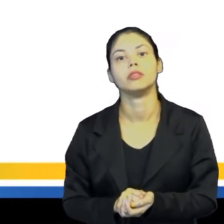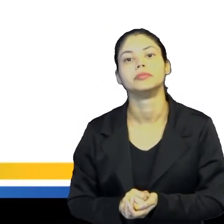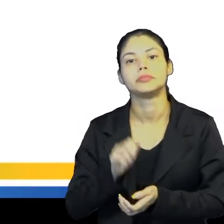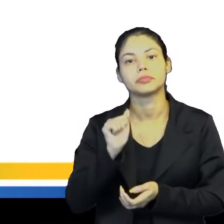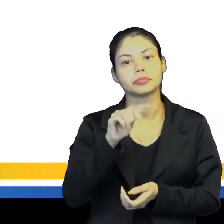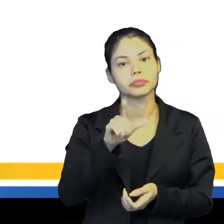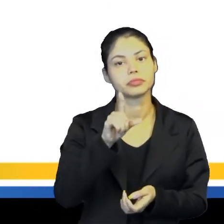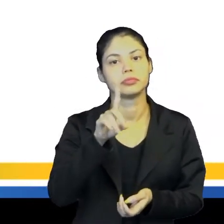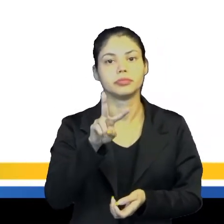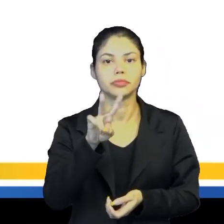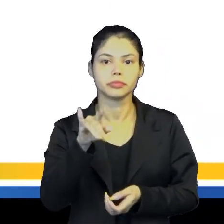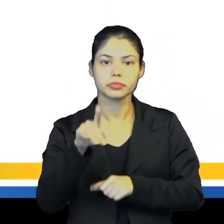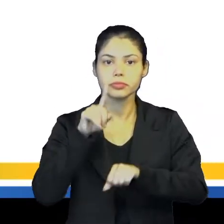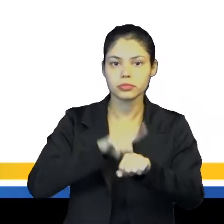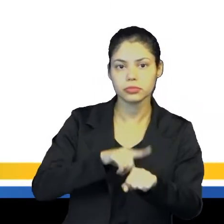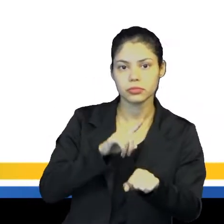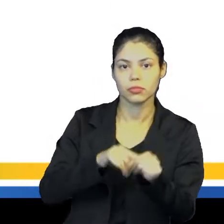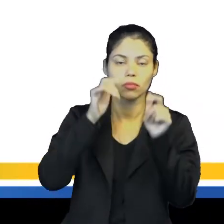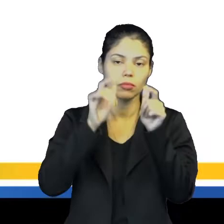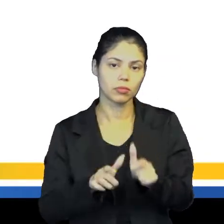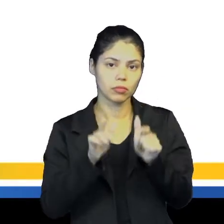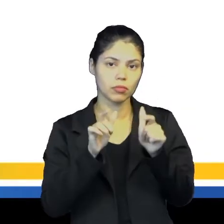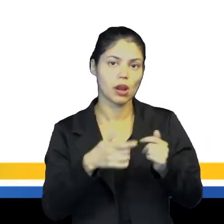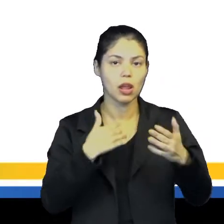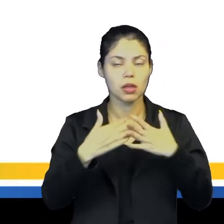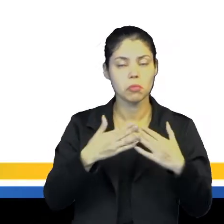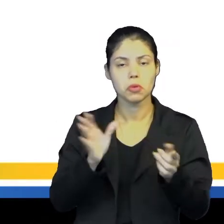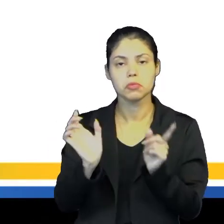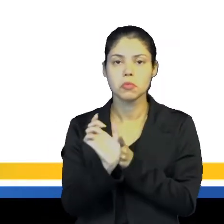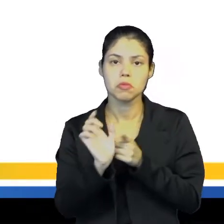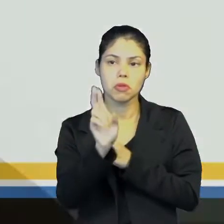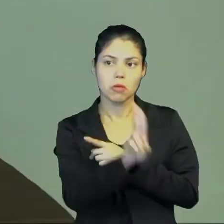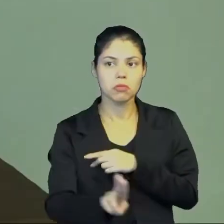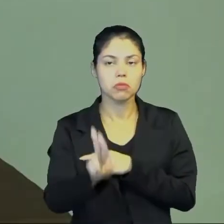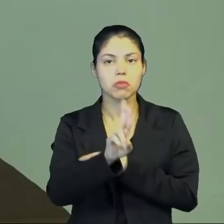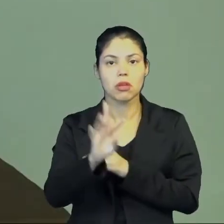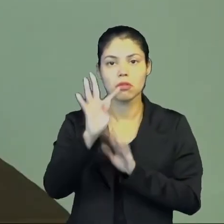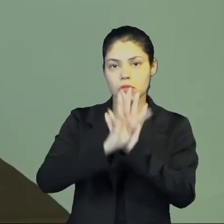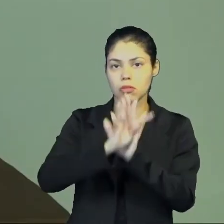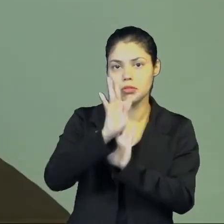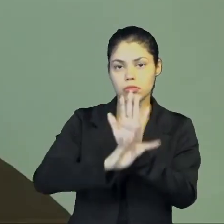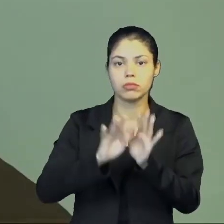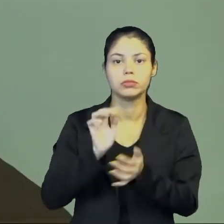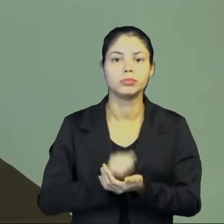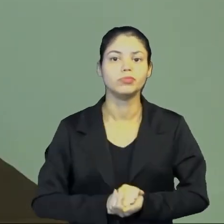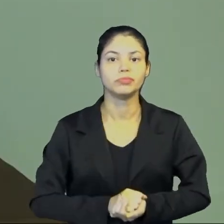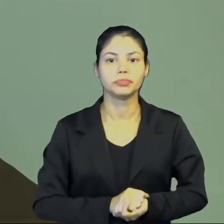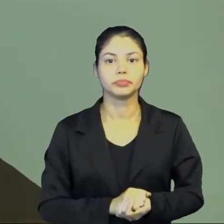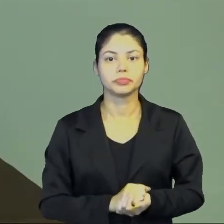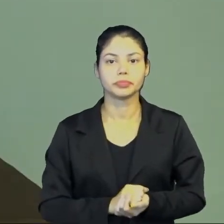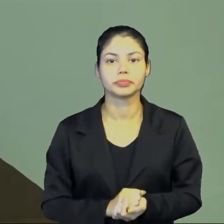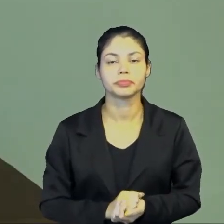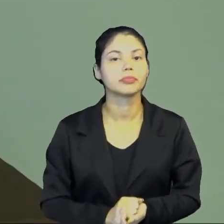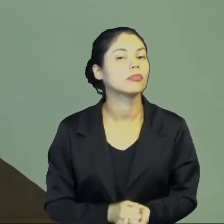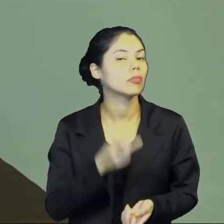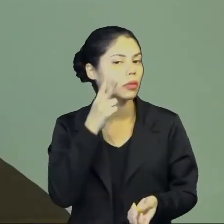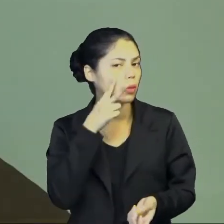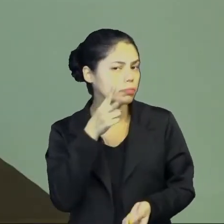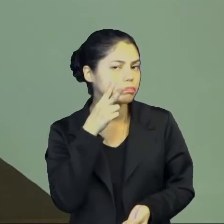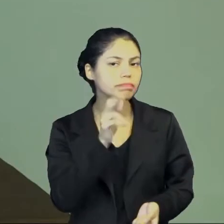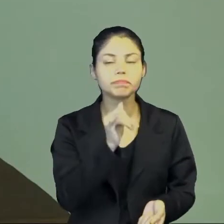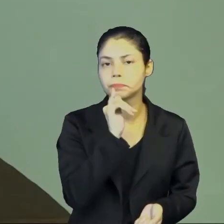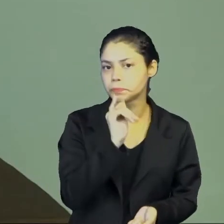né? Que eu posso usar advérbios de tempo, de lugar, depende da palavra que eu estiver usando no meu texto, ok? Então, para a gente ver um exemplo